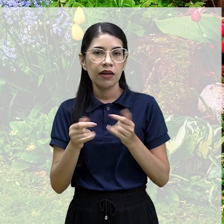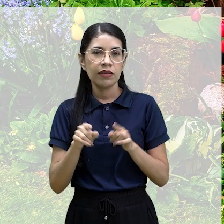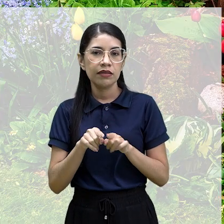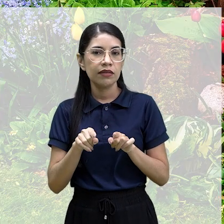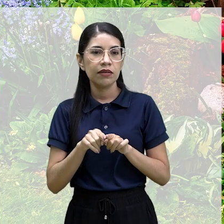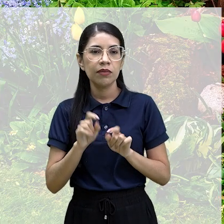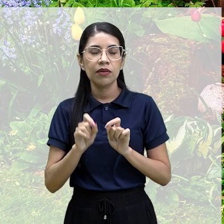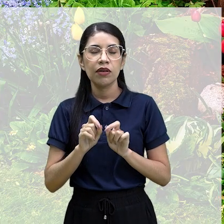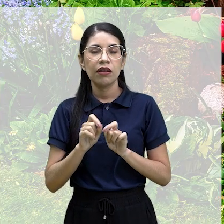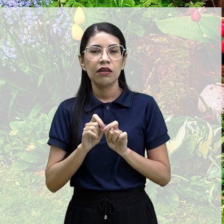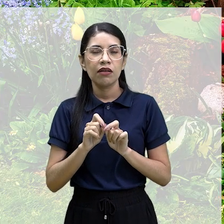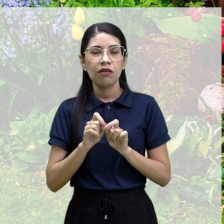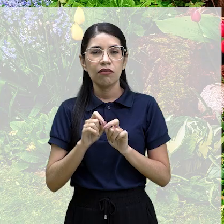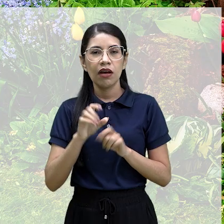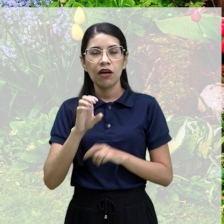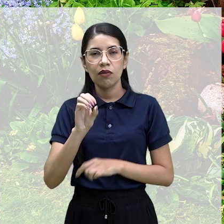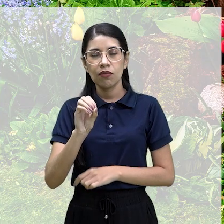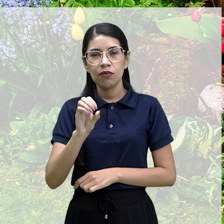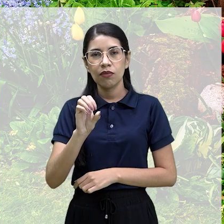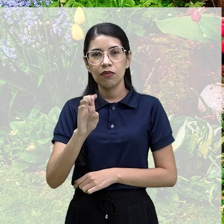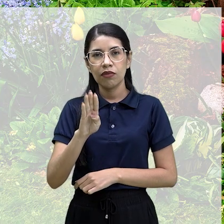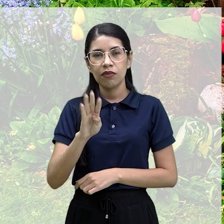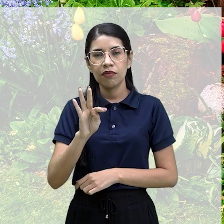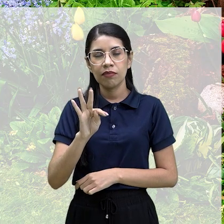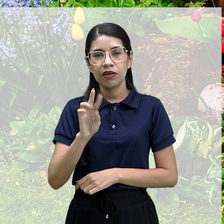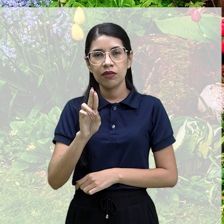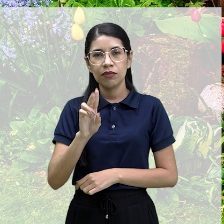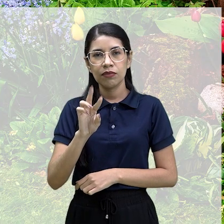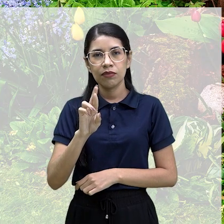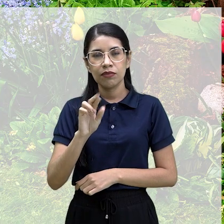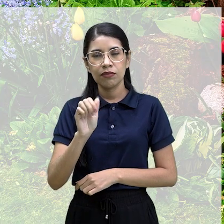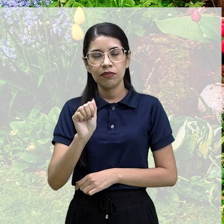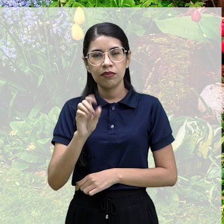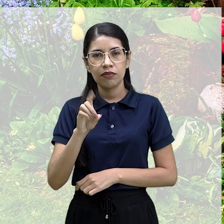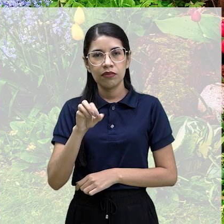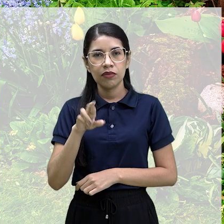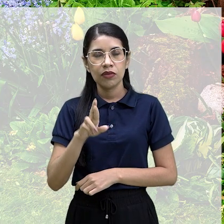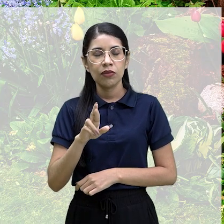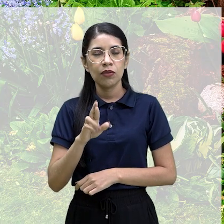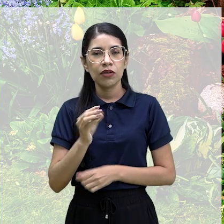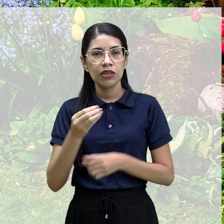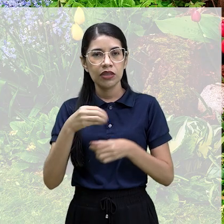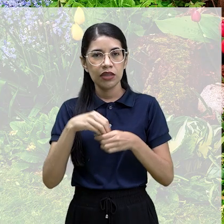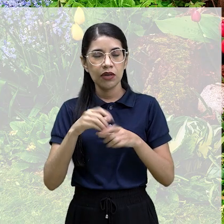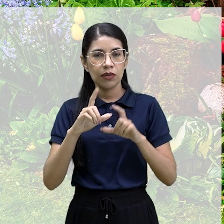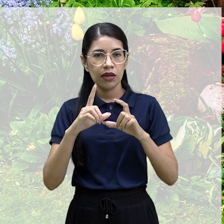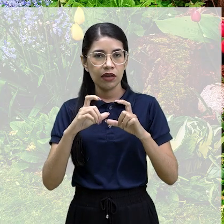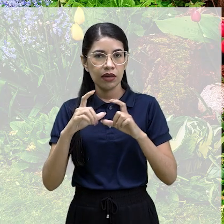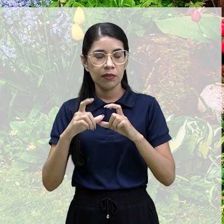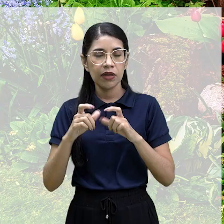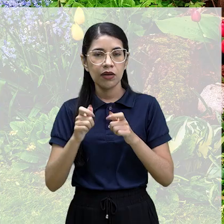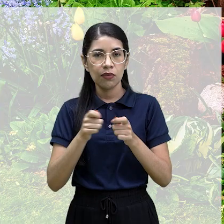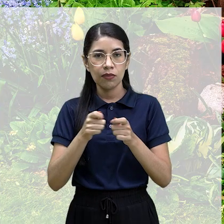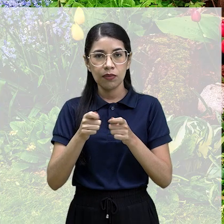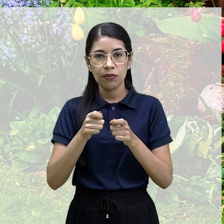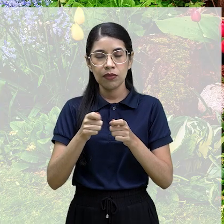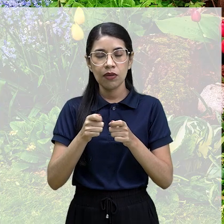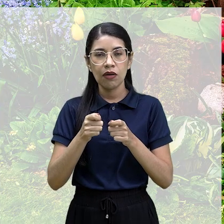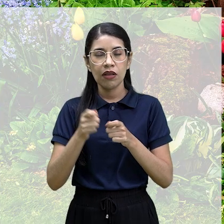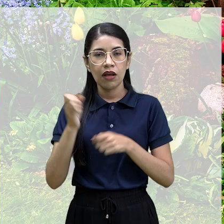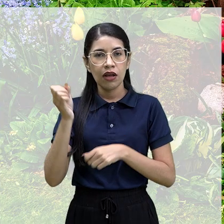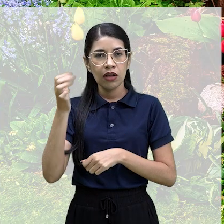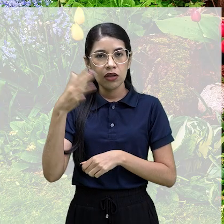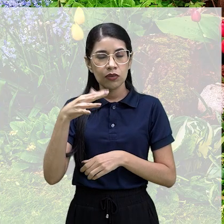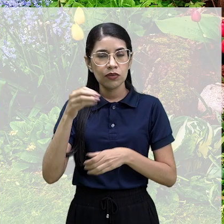o obturador da câmera. Ele controla o tempo de entrada da luz. Por